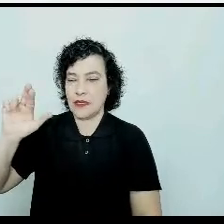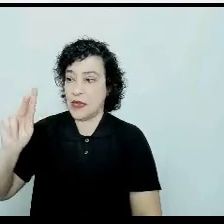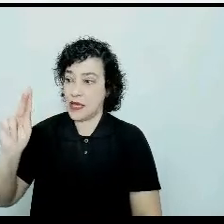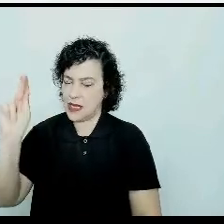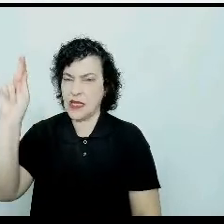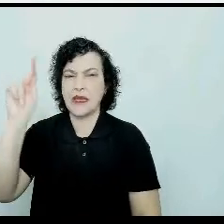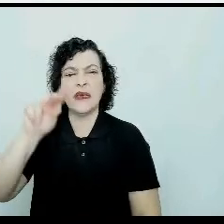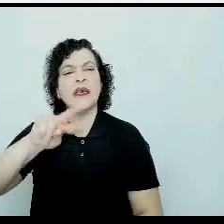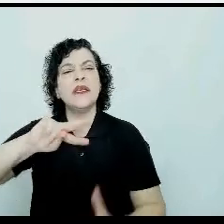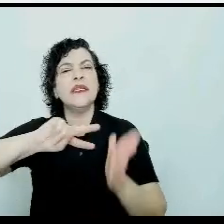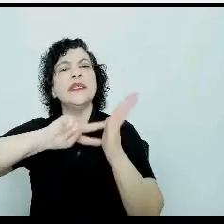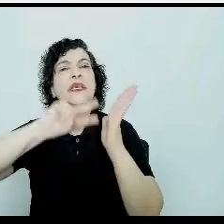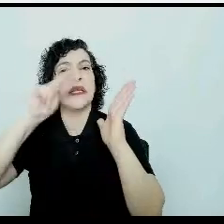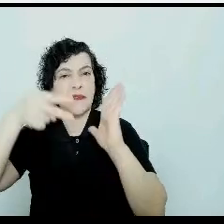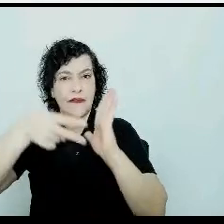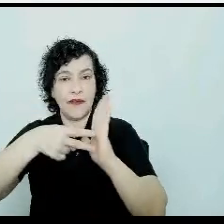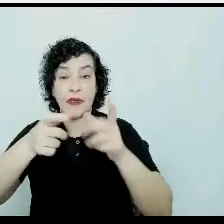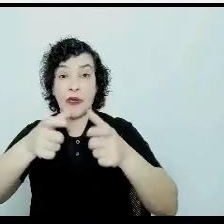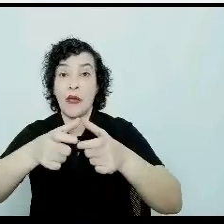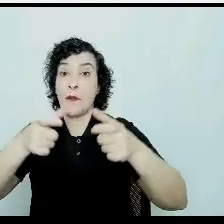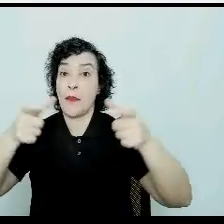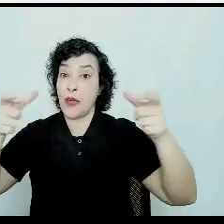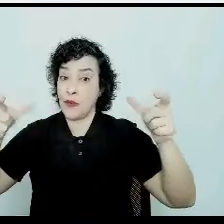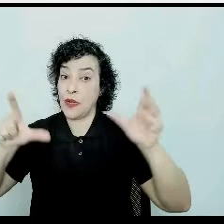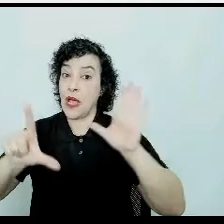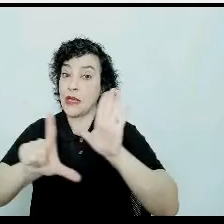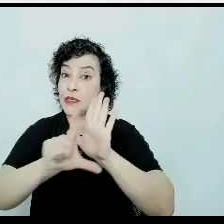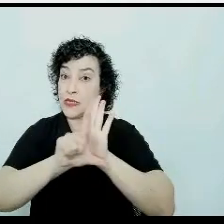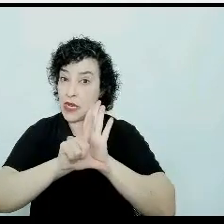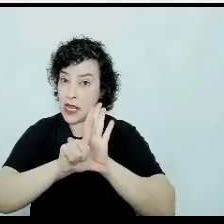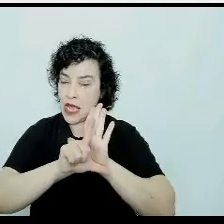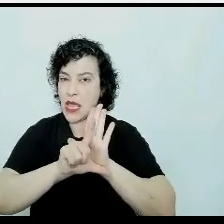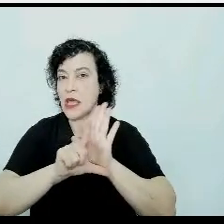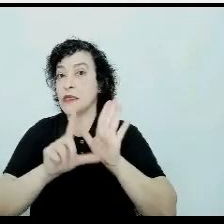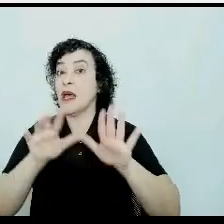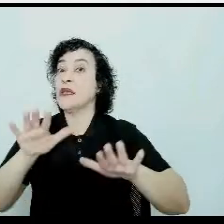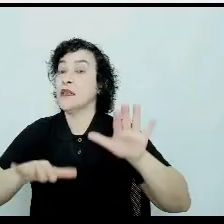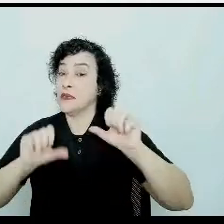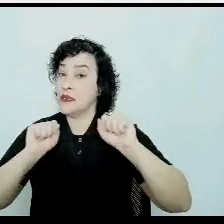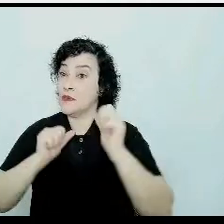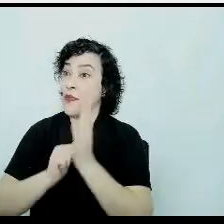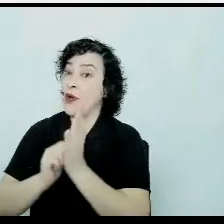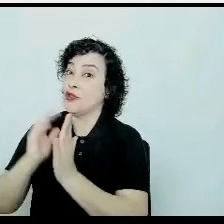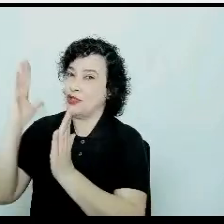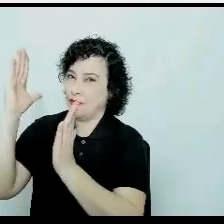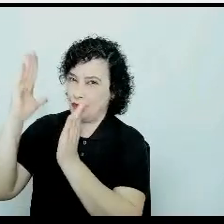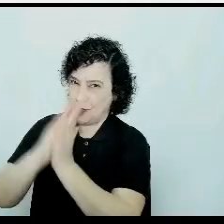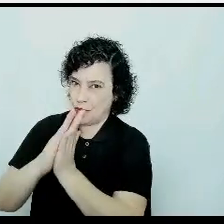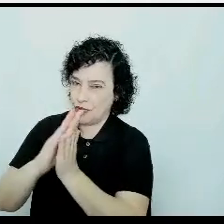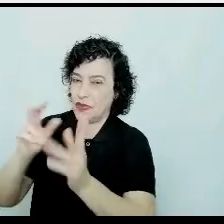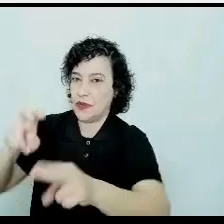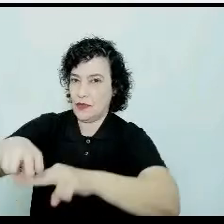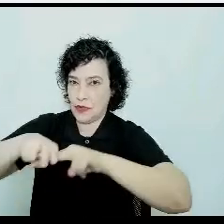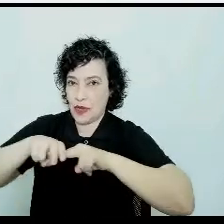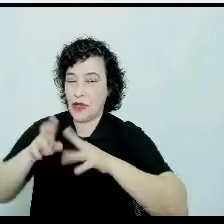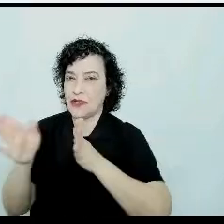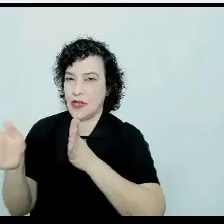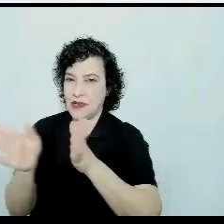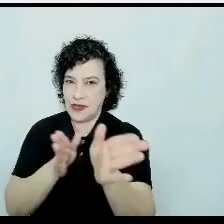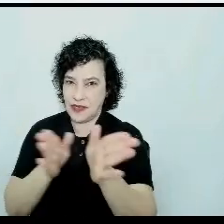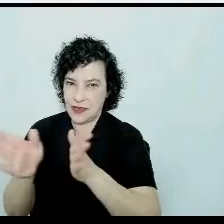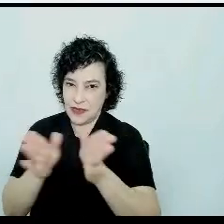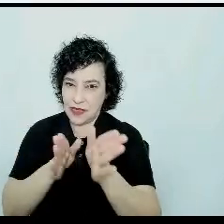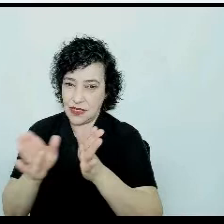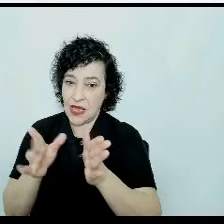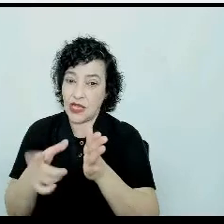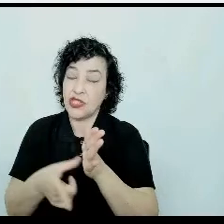das leis, né, que envolvem, né, multa e questões de acessibilidade dos órgãos regulatórios, ela é meio baseada em